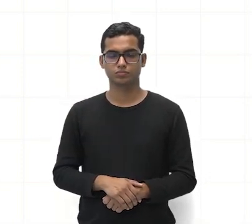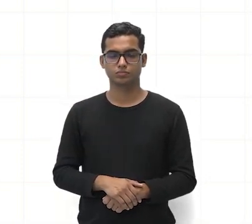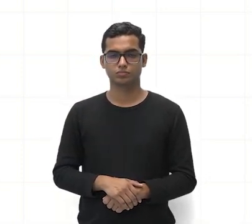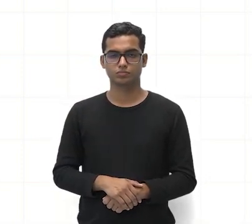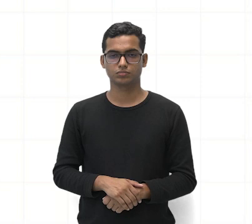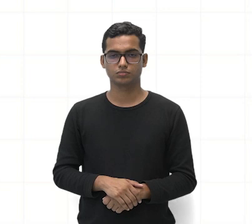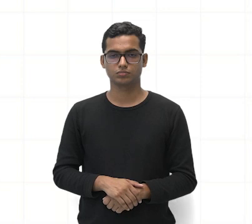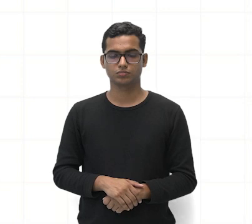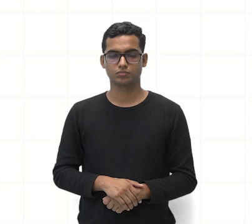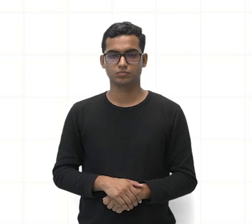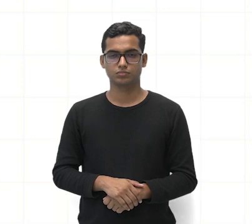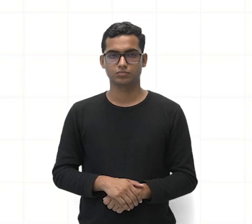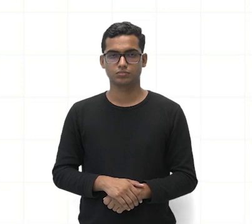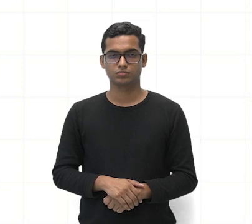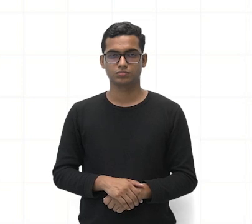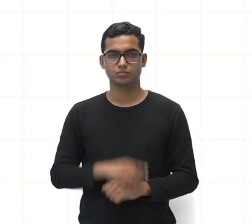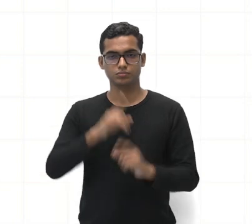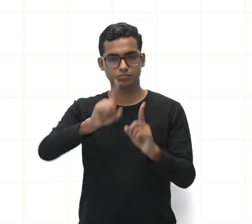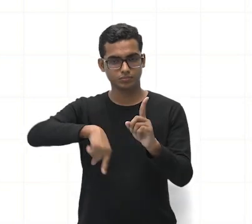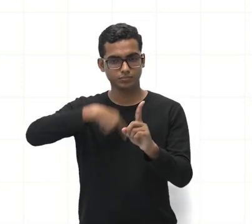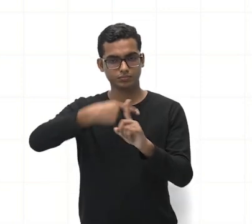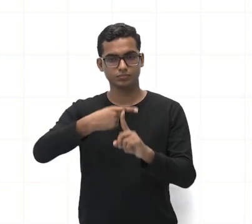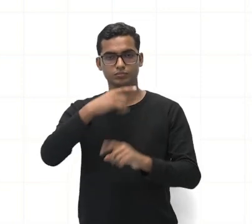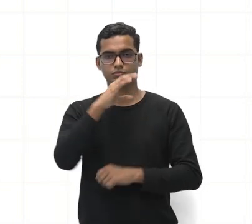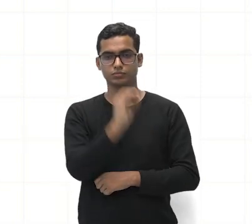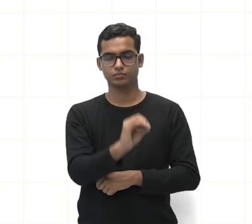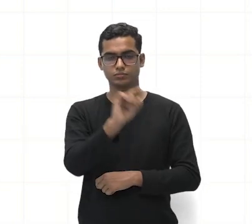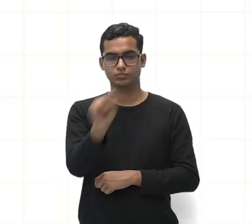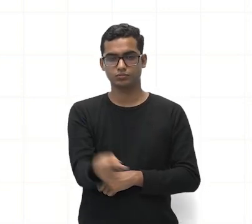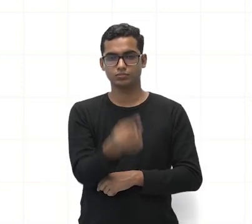3,14, e olha só, mais